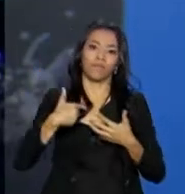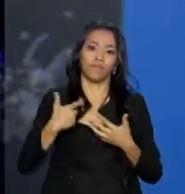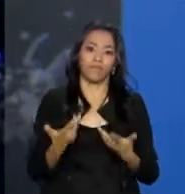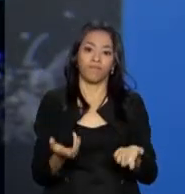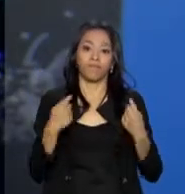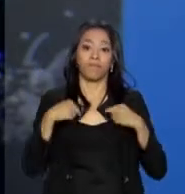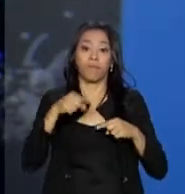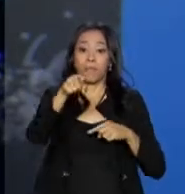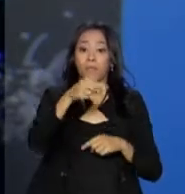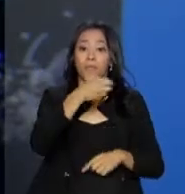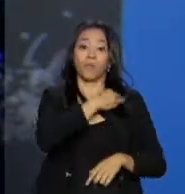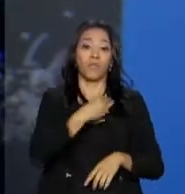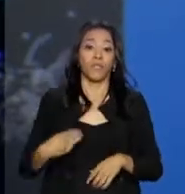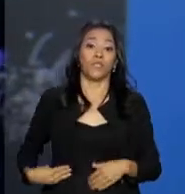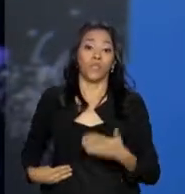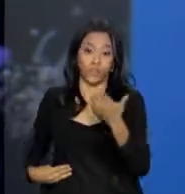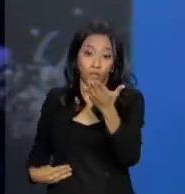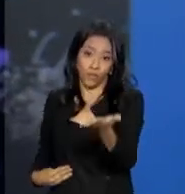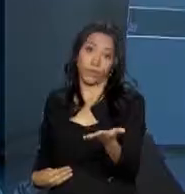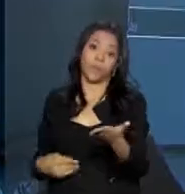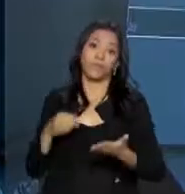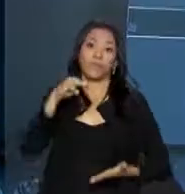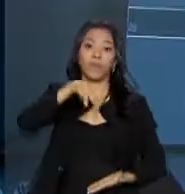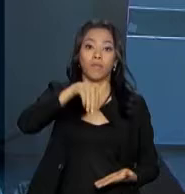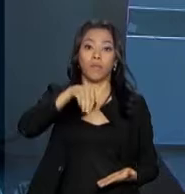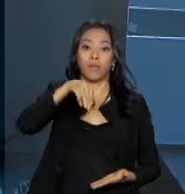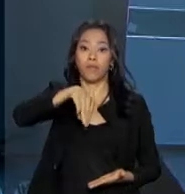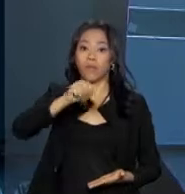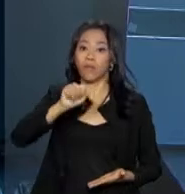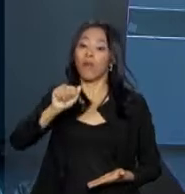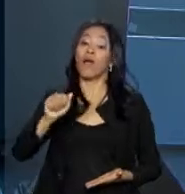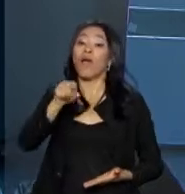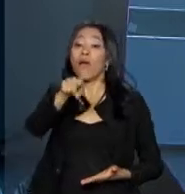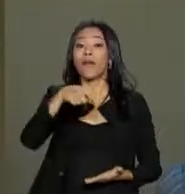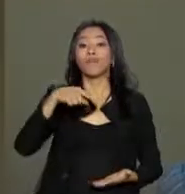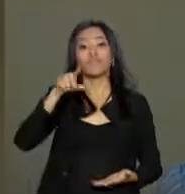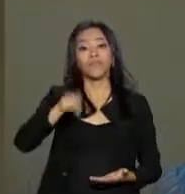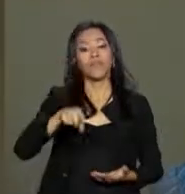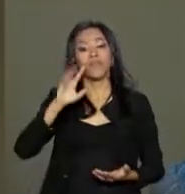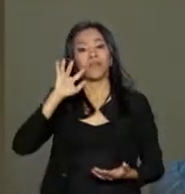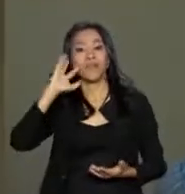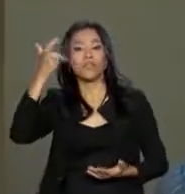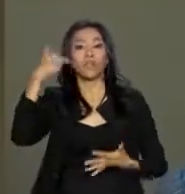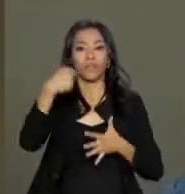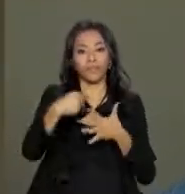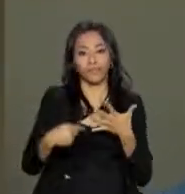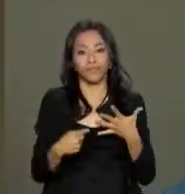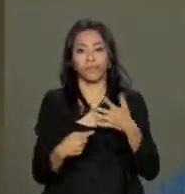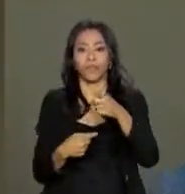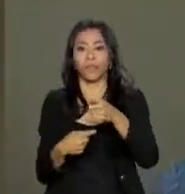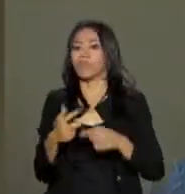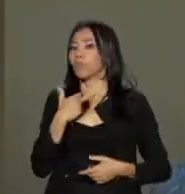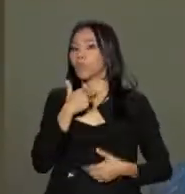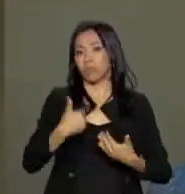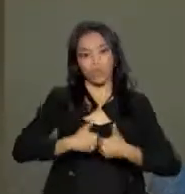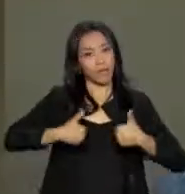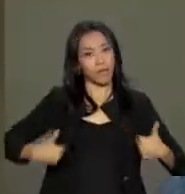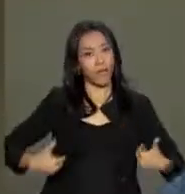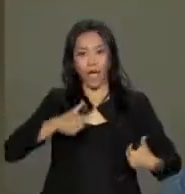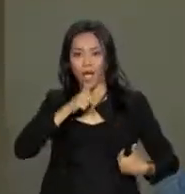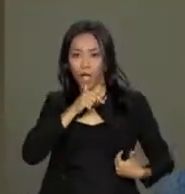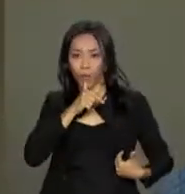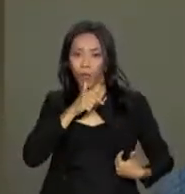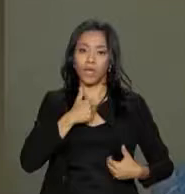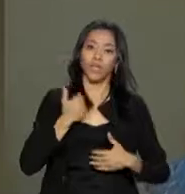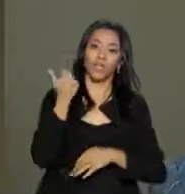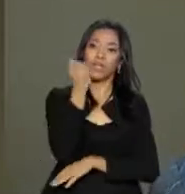ministro do Meio Ambiente acredita que a saída é apostar nas soluções sistêmicas. Nós não podemos separar água de floresta, nós não